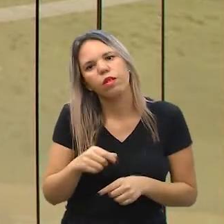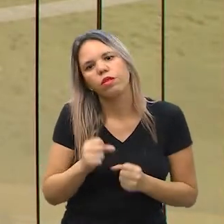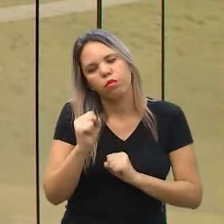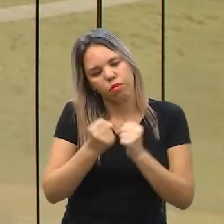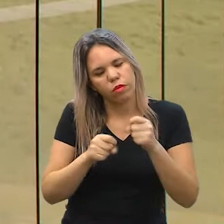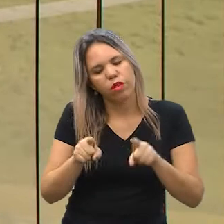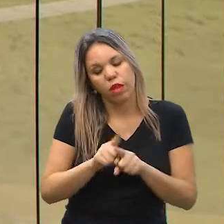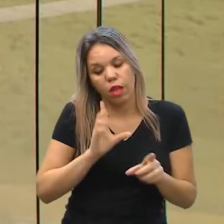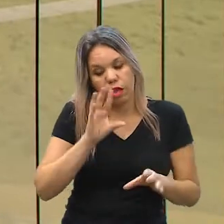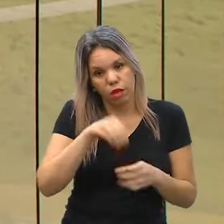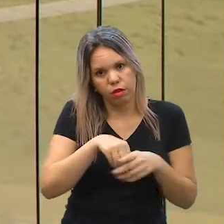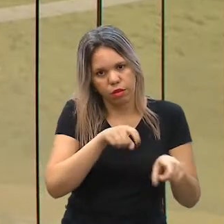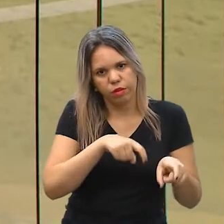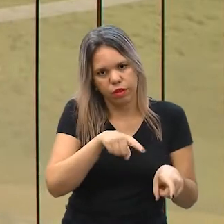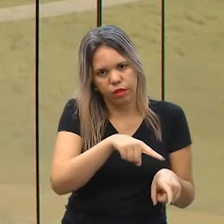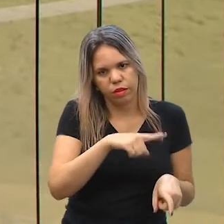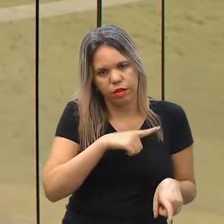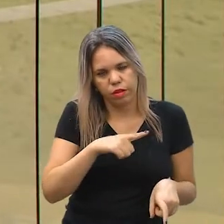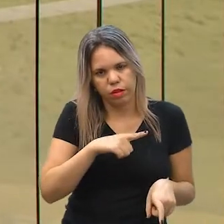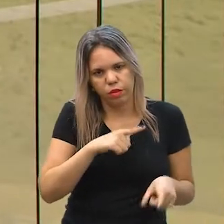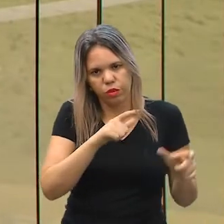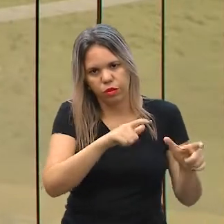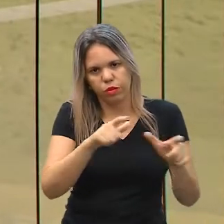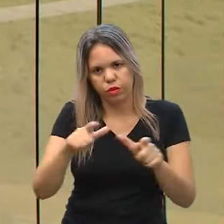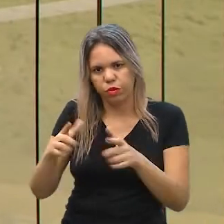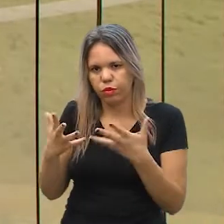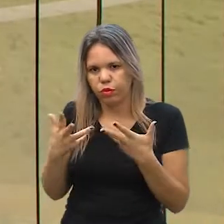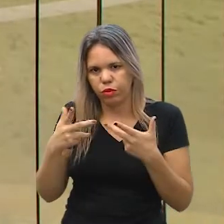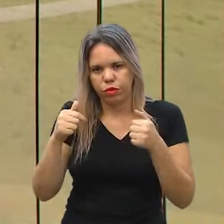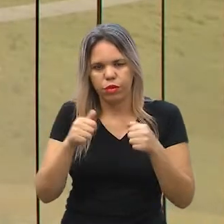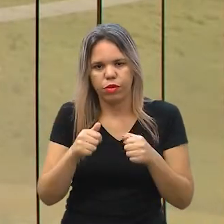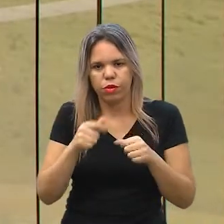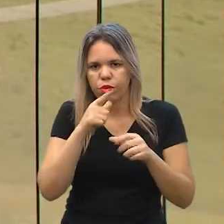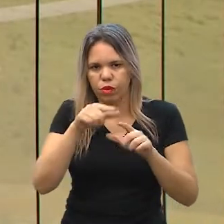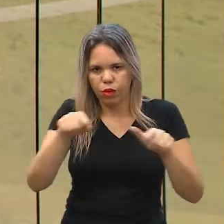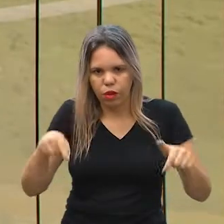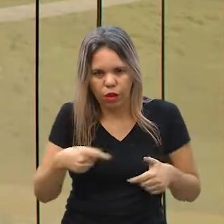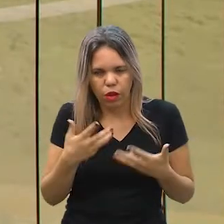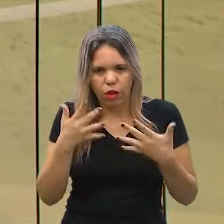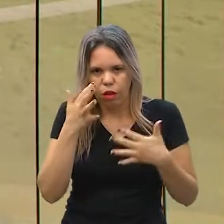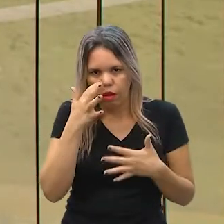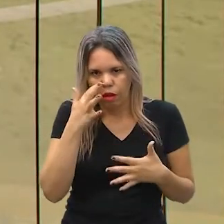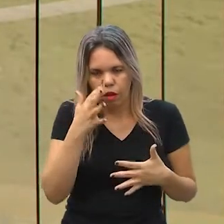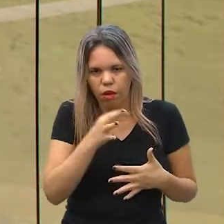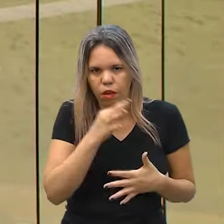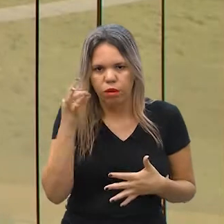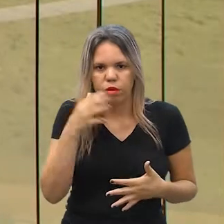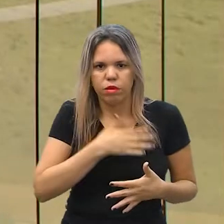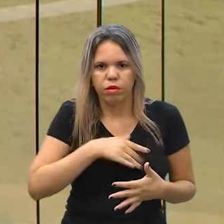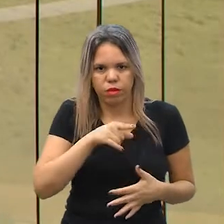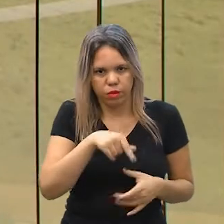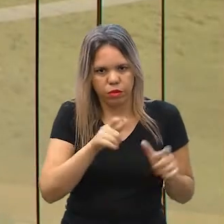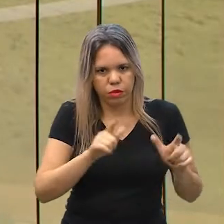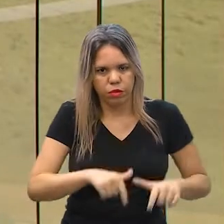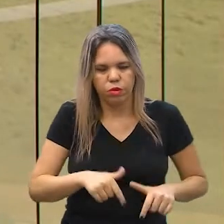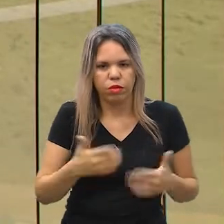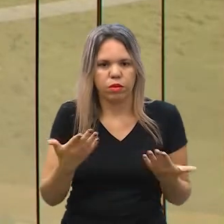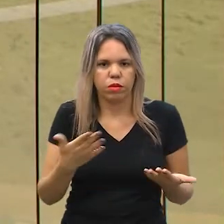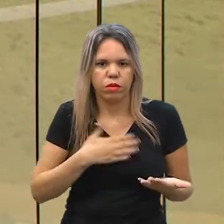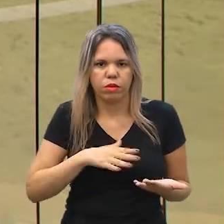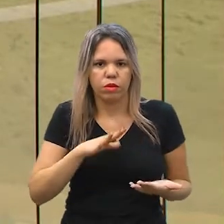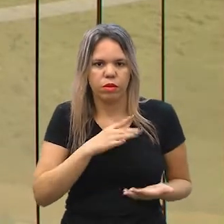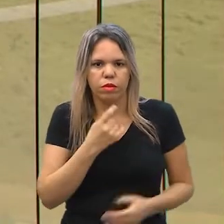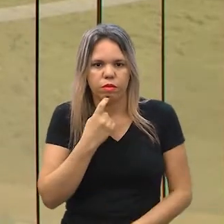fazenda existem lugares maravilhosos, lagoas extraordinárias. Então esta também é uma